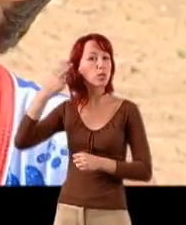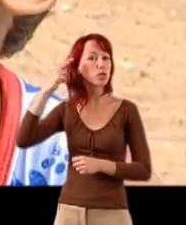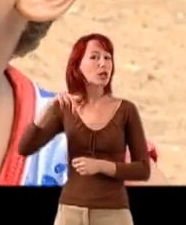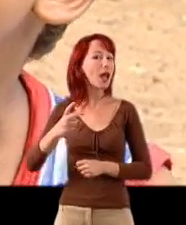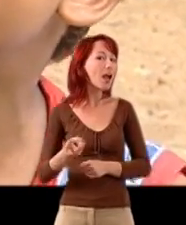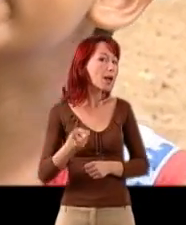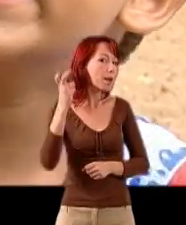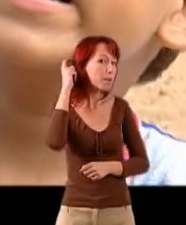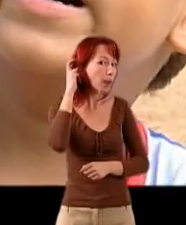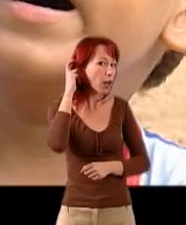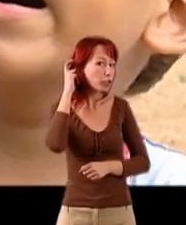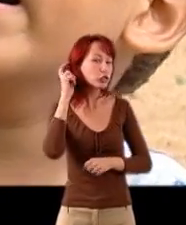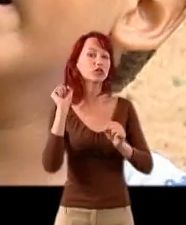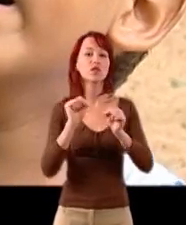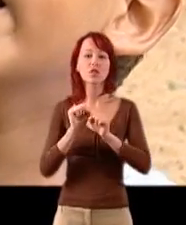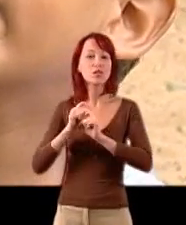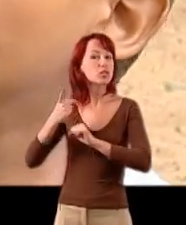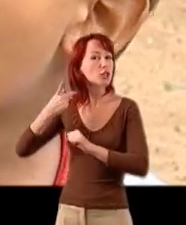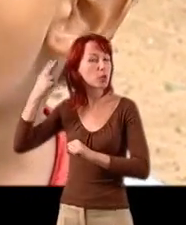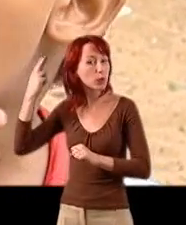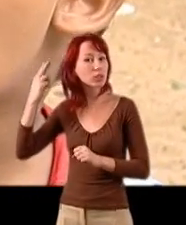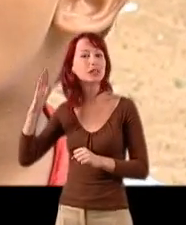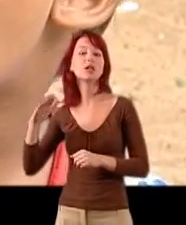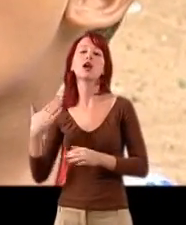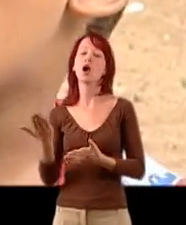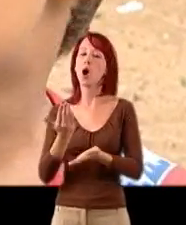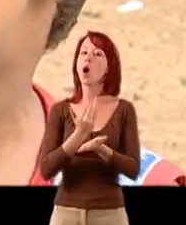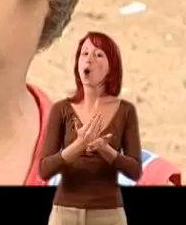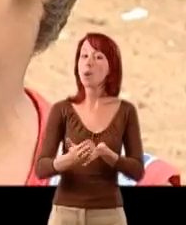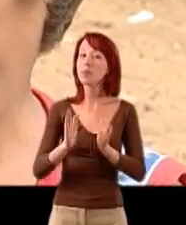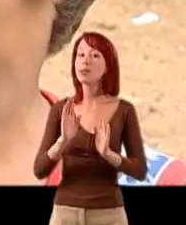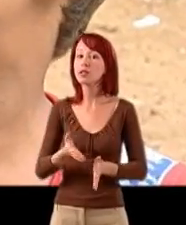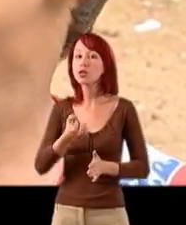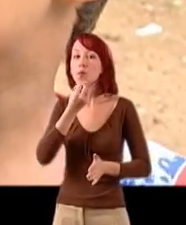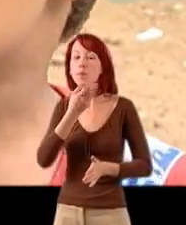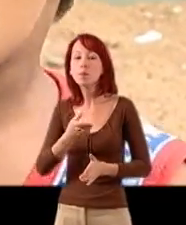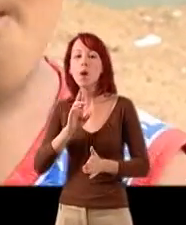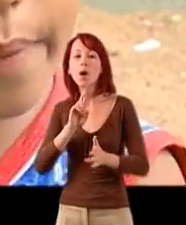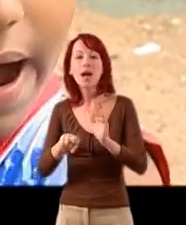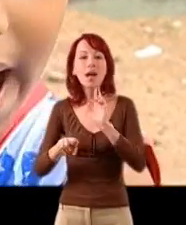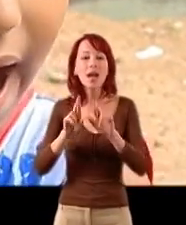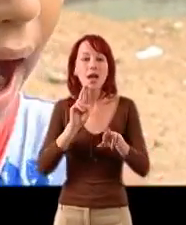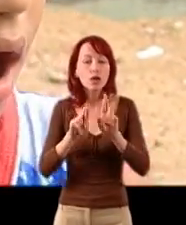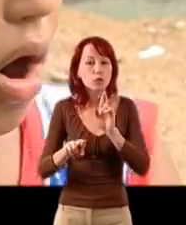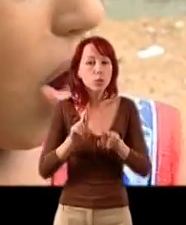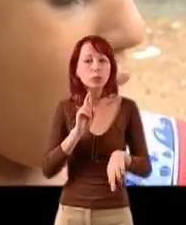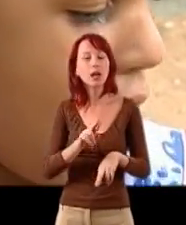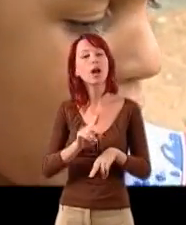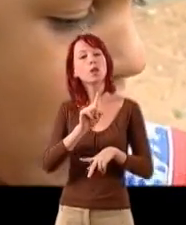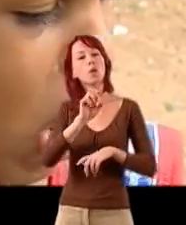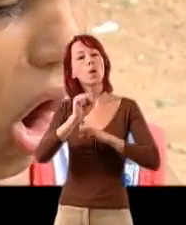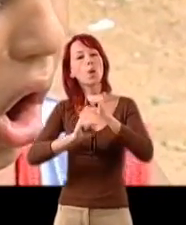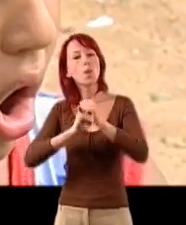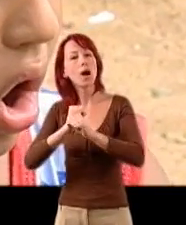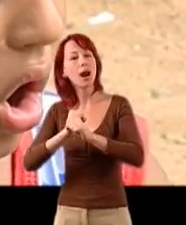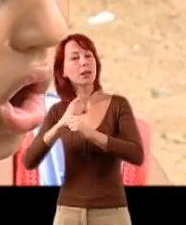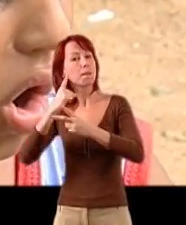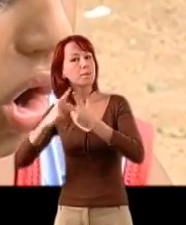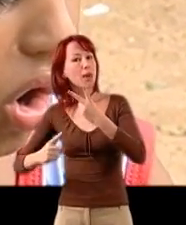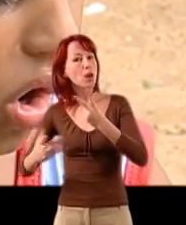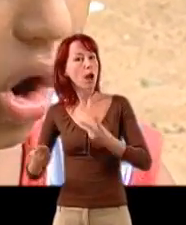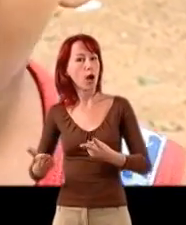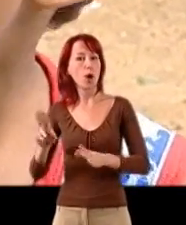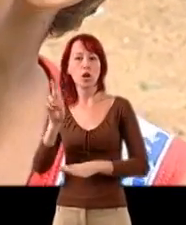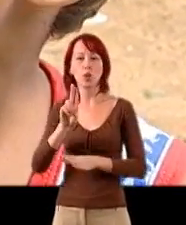foi implantado, né, no mês de janeiro. A gente começa a ver os melhores resultados, realmente, após 1 ano e meio, 2 anos do uso do